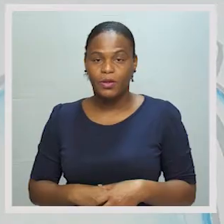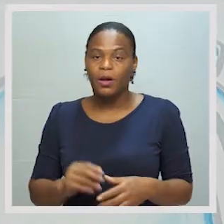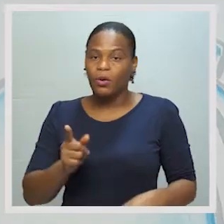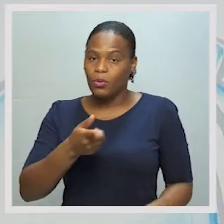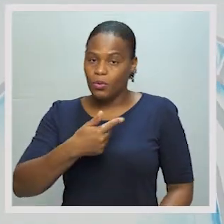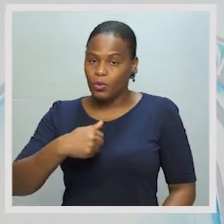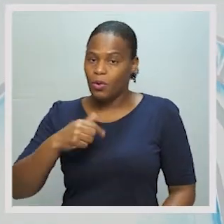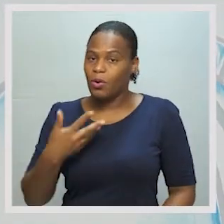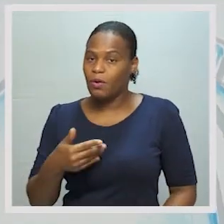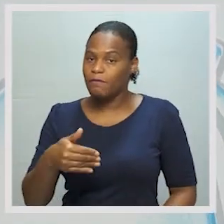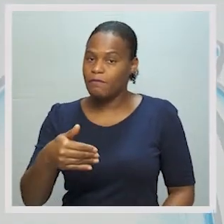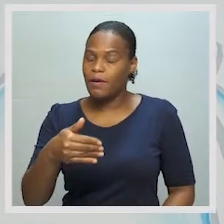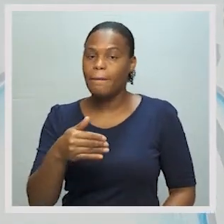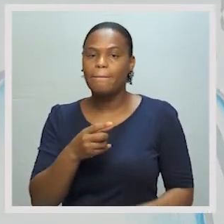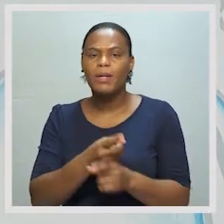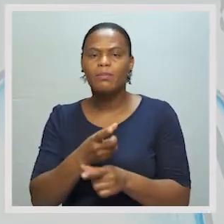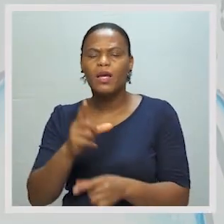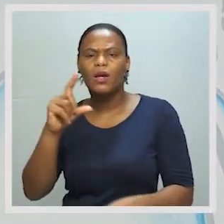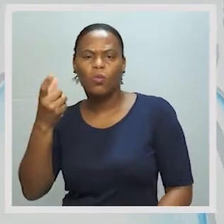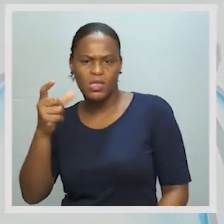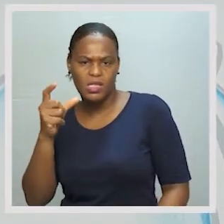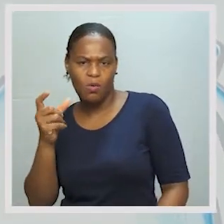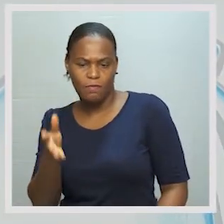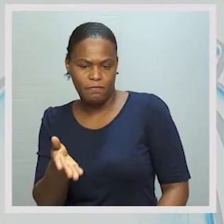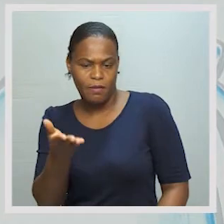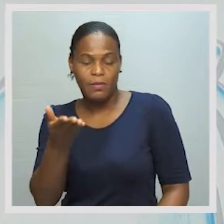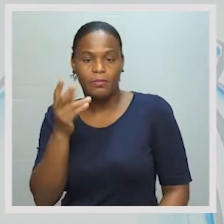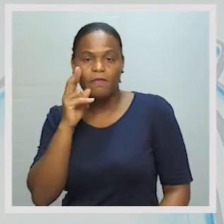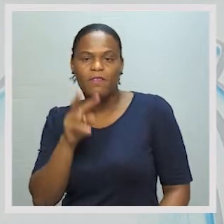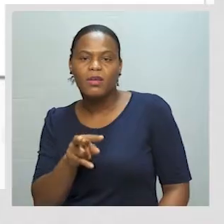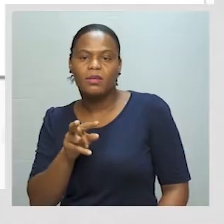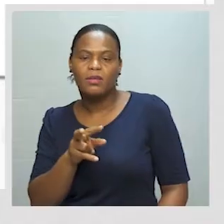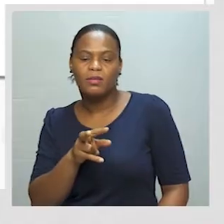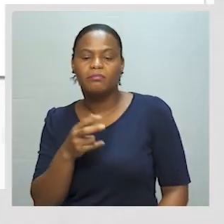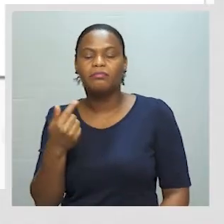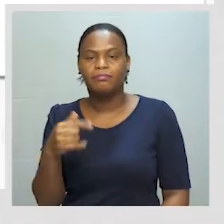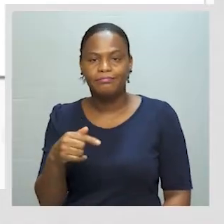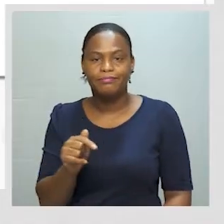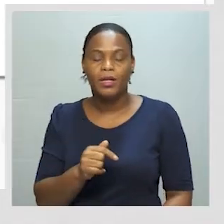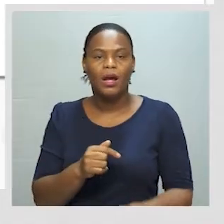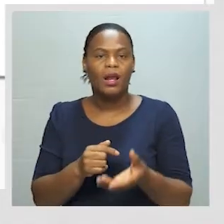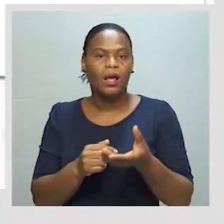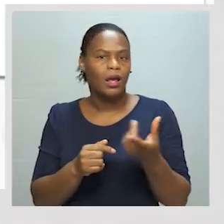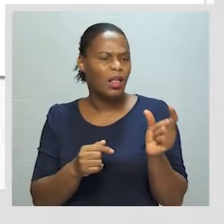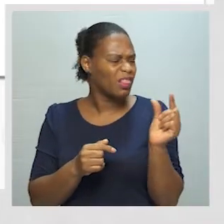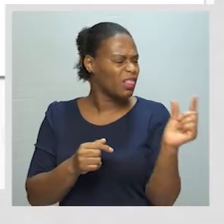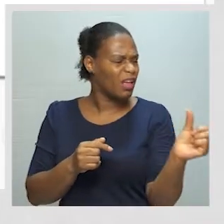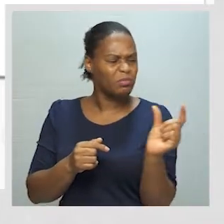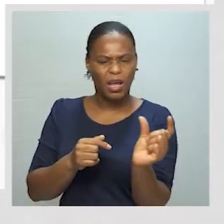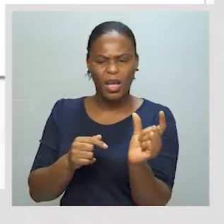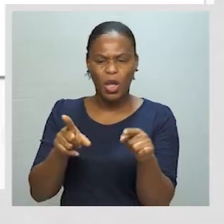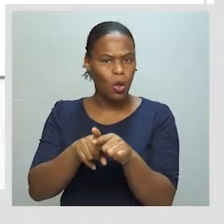nós vamos, na mesma equação, nós vamos ver, os termos não são